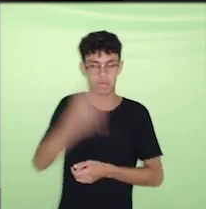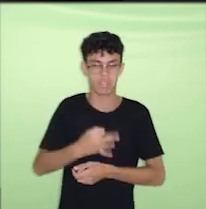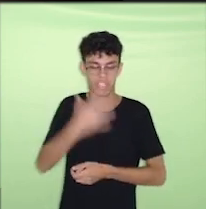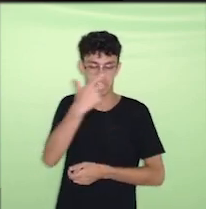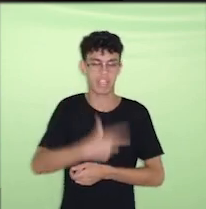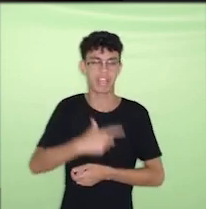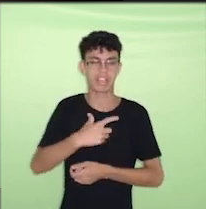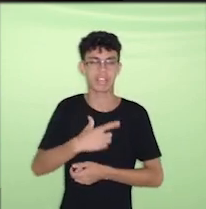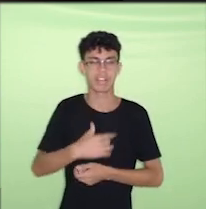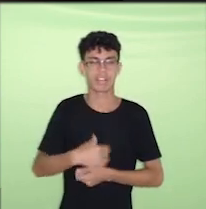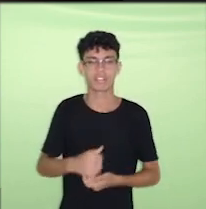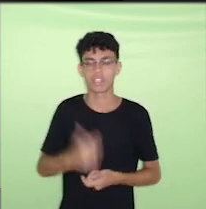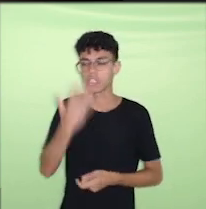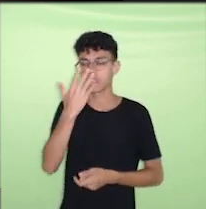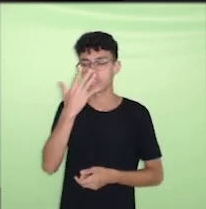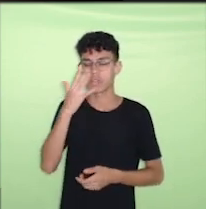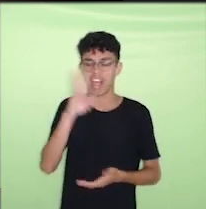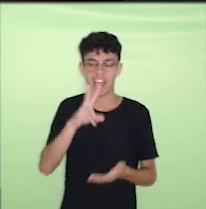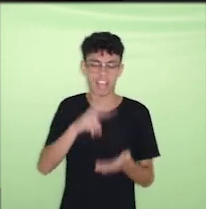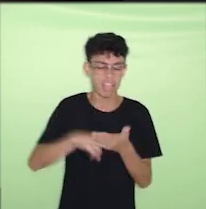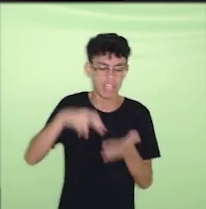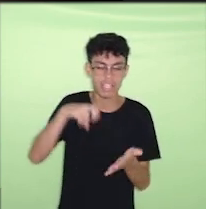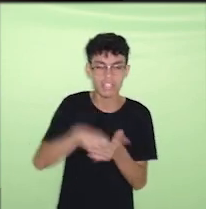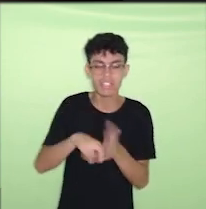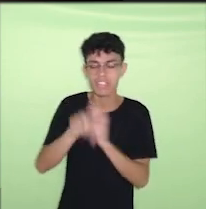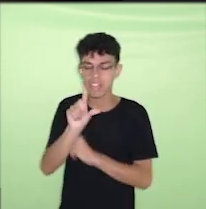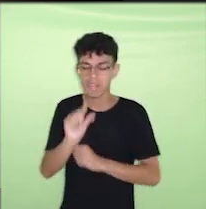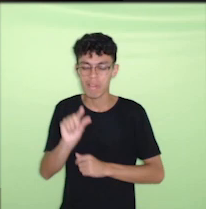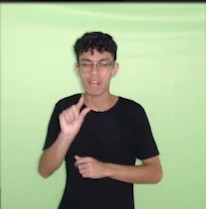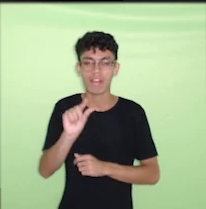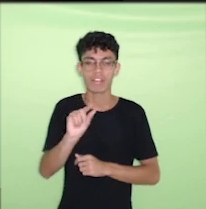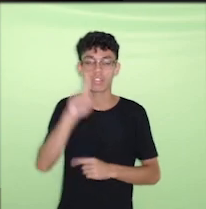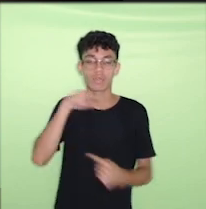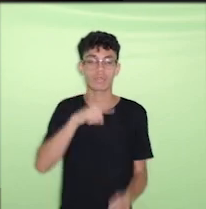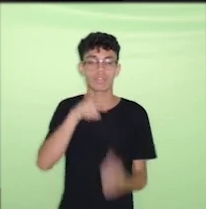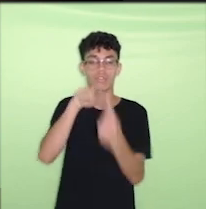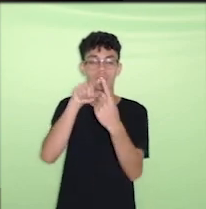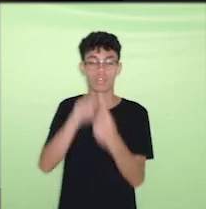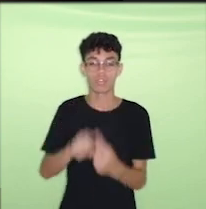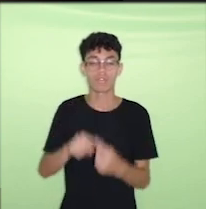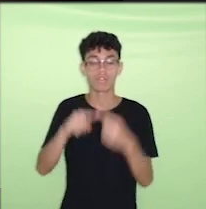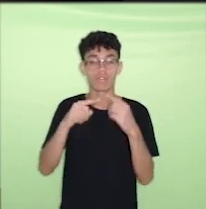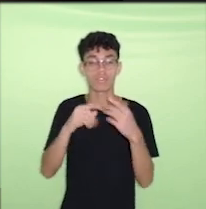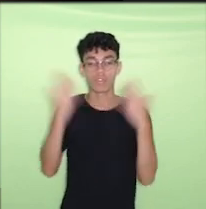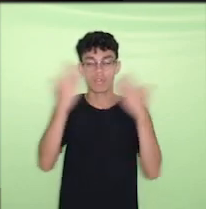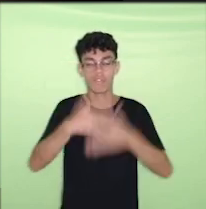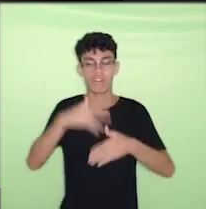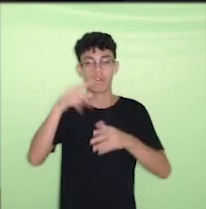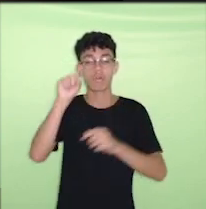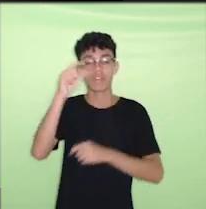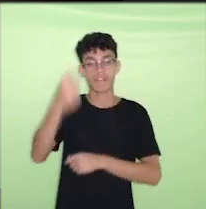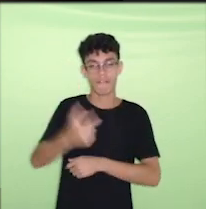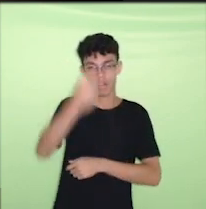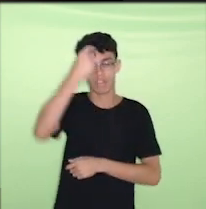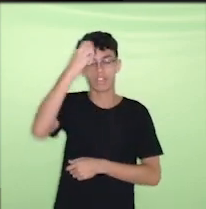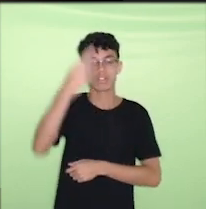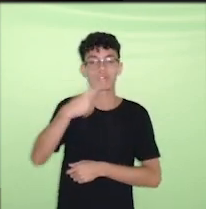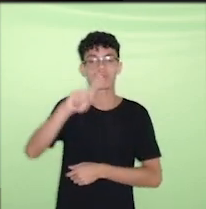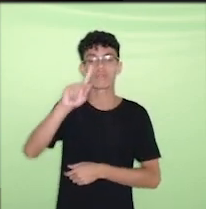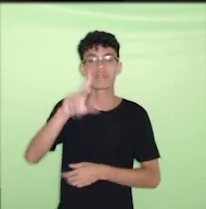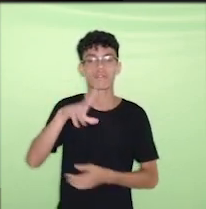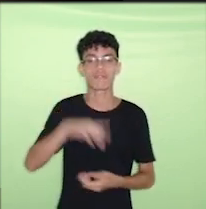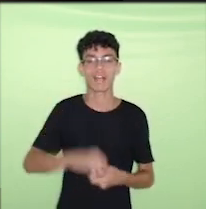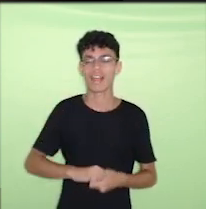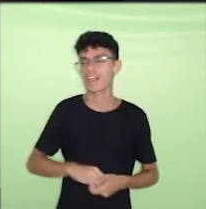entendeu? Seus pequenos castigos eram aparentes, tinham como finalidade provar a força do seu intelecto.